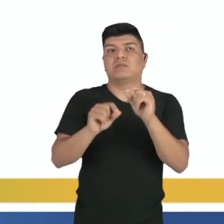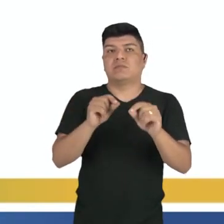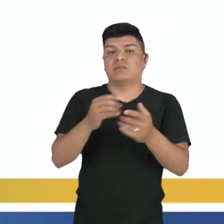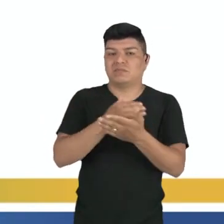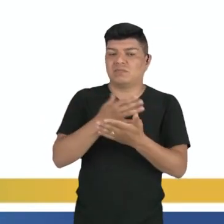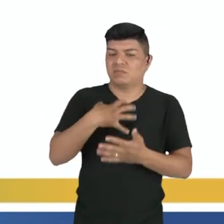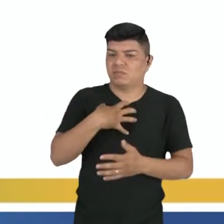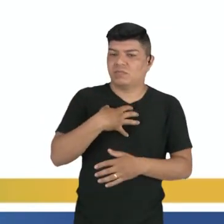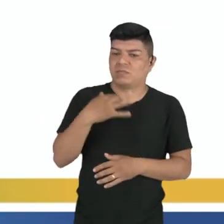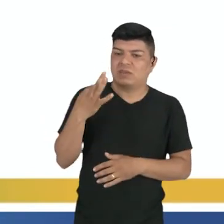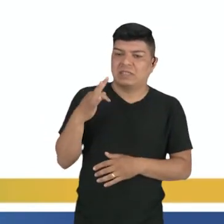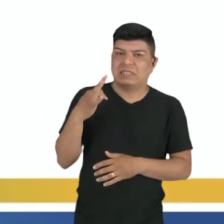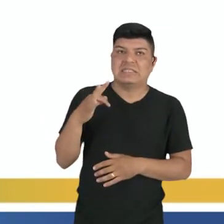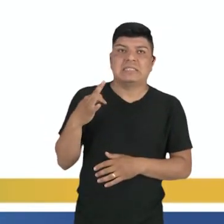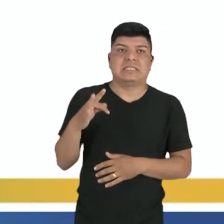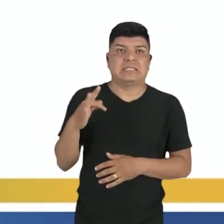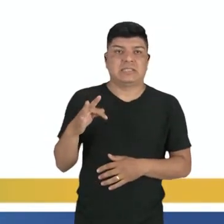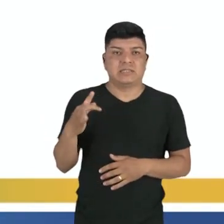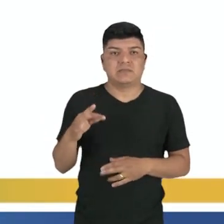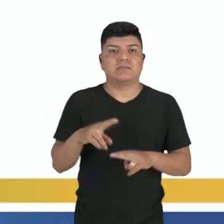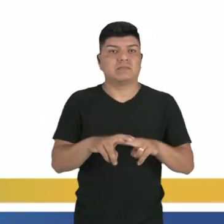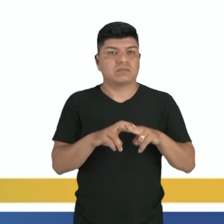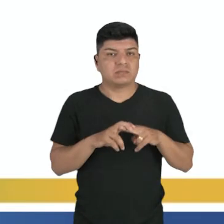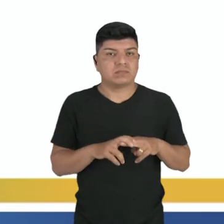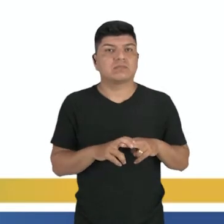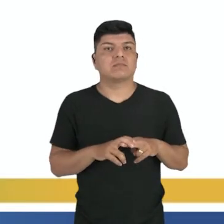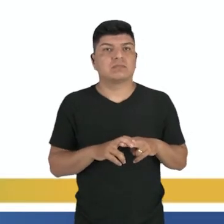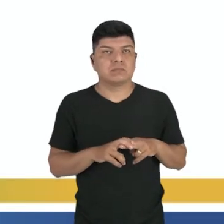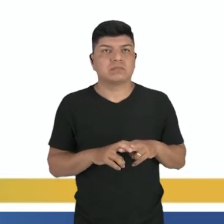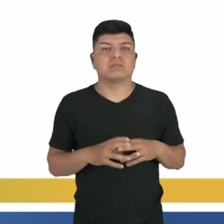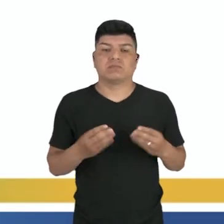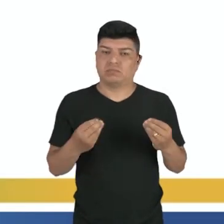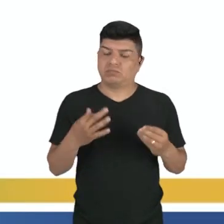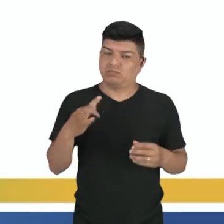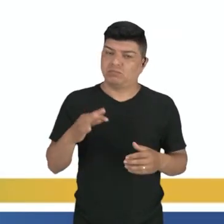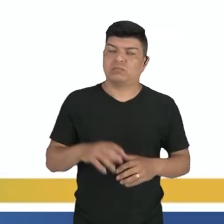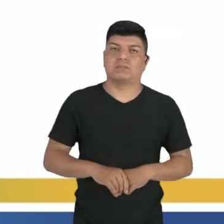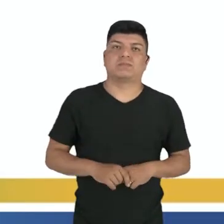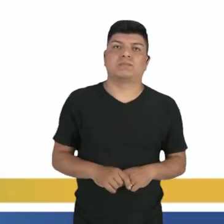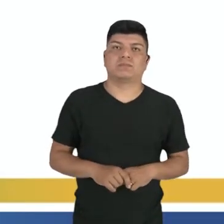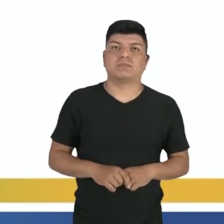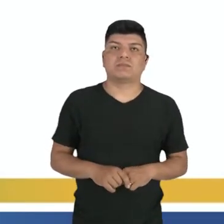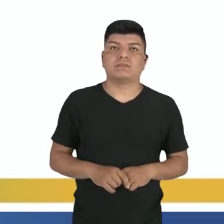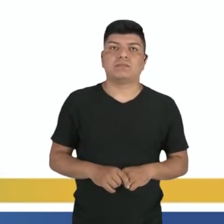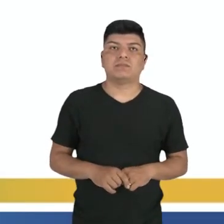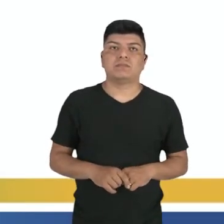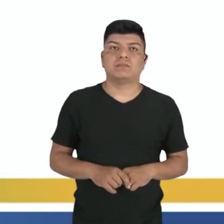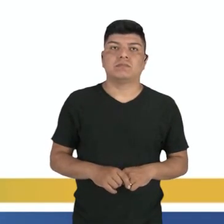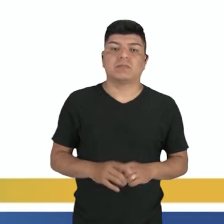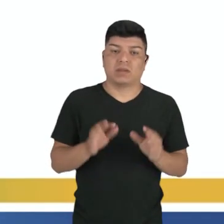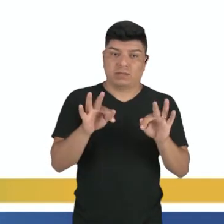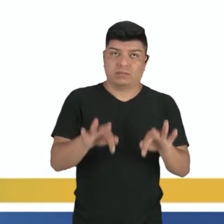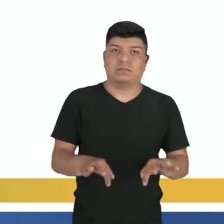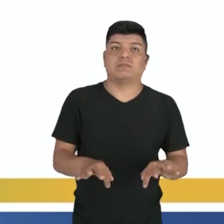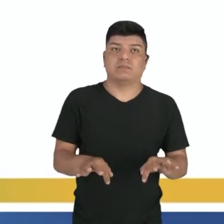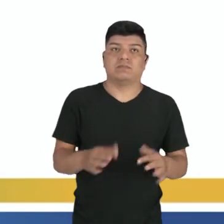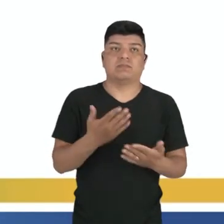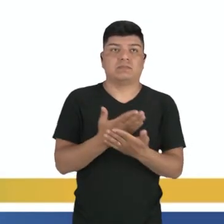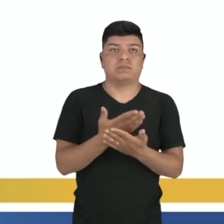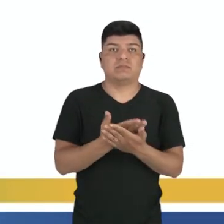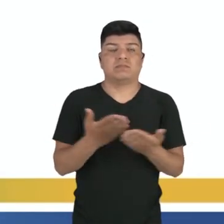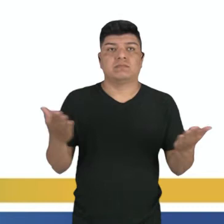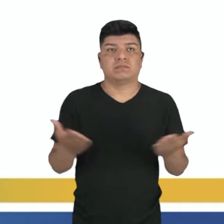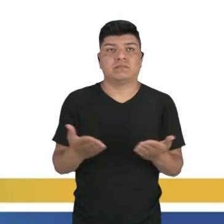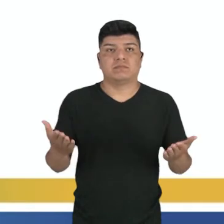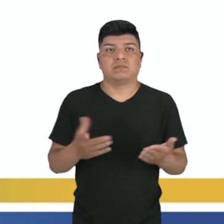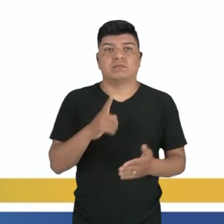essa sensação de queima. E por isso, pode doer bastante. E aí, para a gente finalizar a nossa aula de